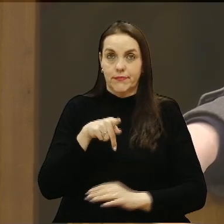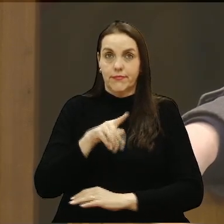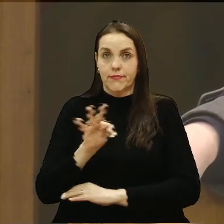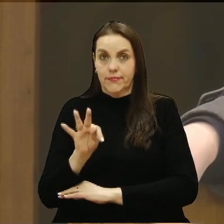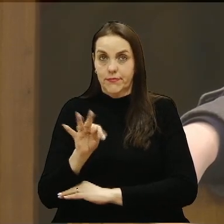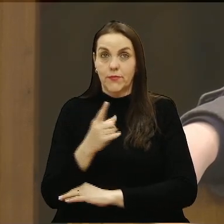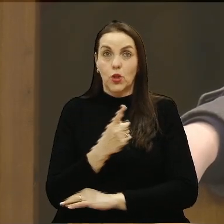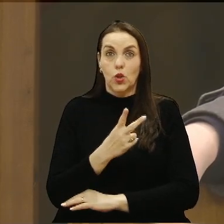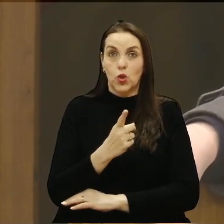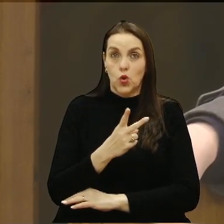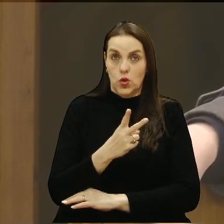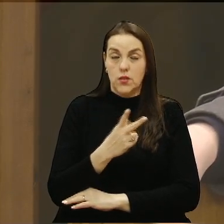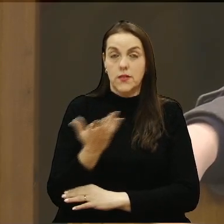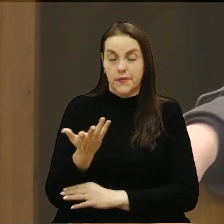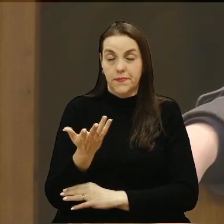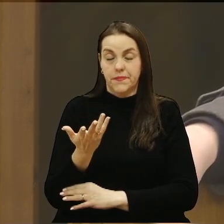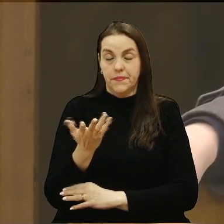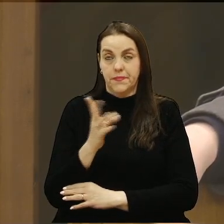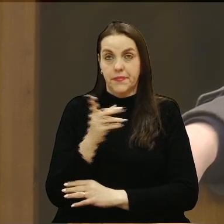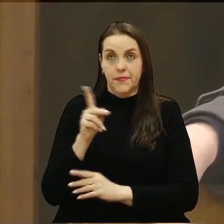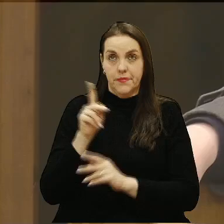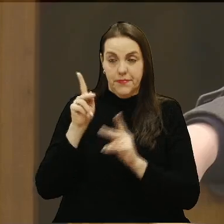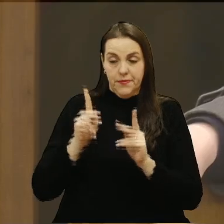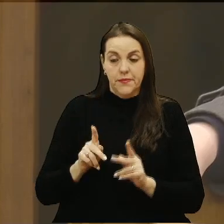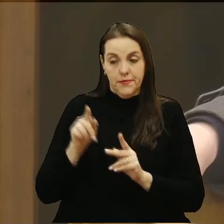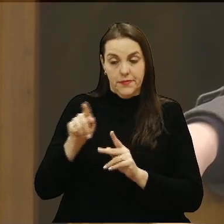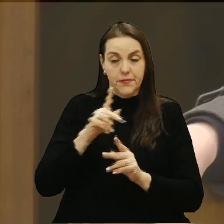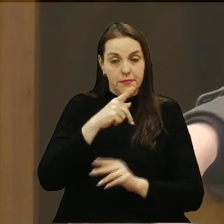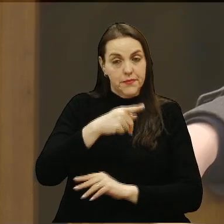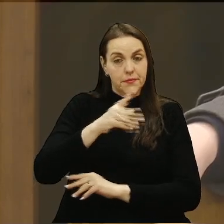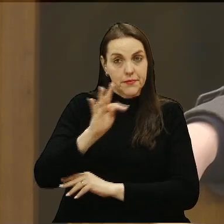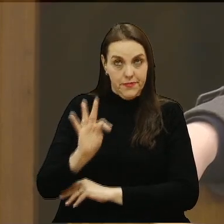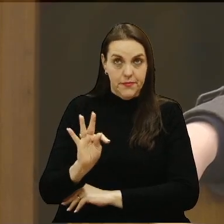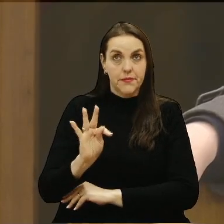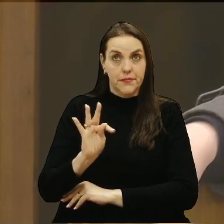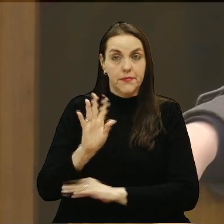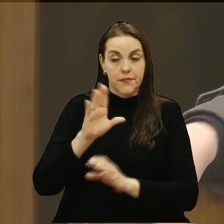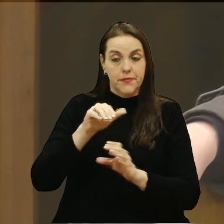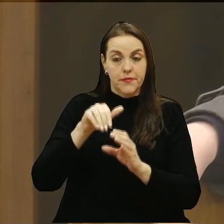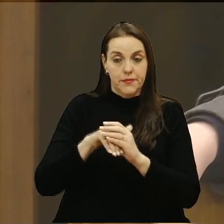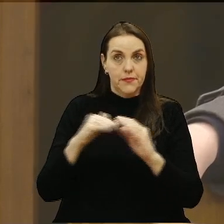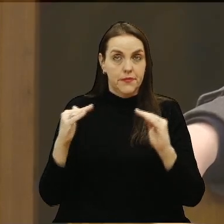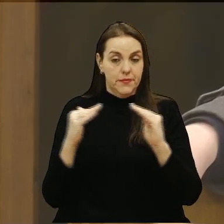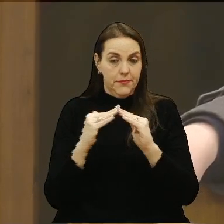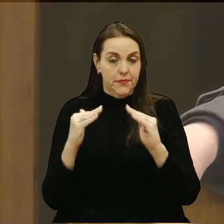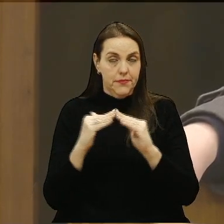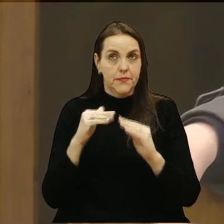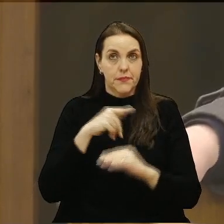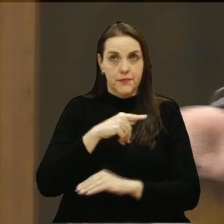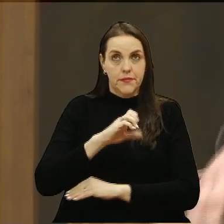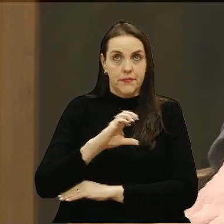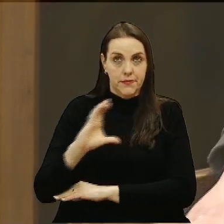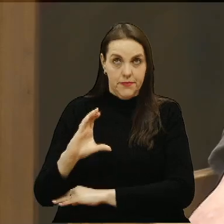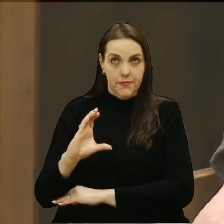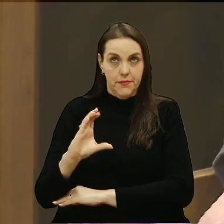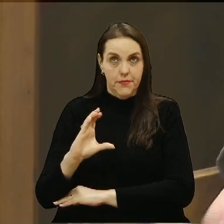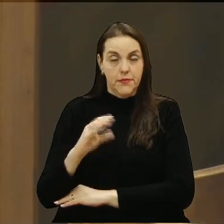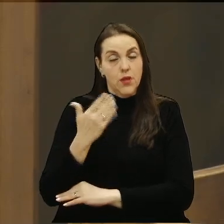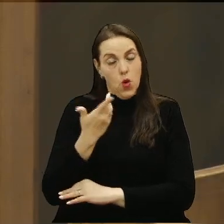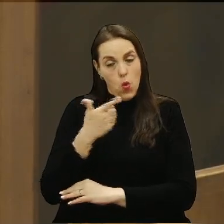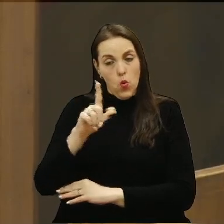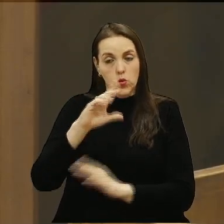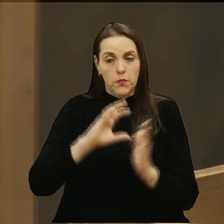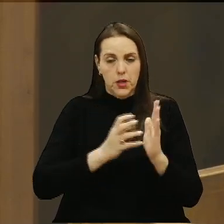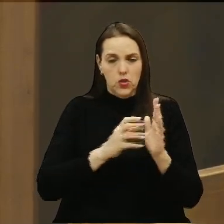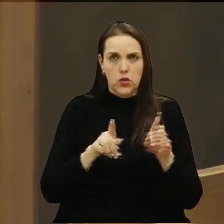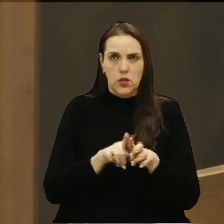12 parlamentares do PT votaram a favor desta PEC, né, foram favoráveis, então, e dentre outros partidos, por